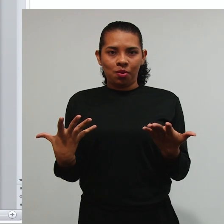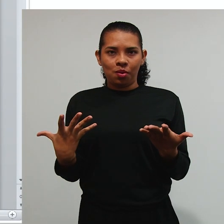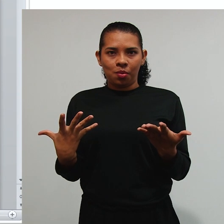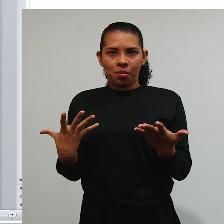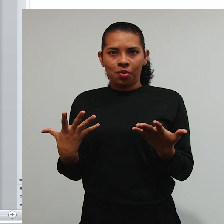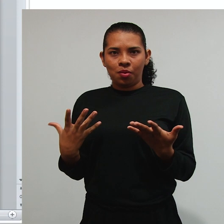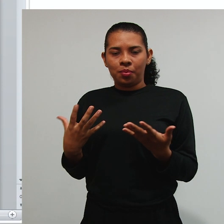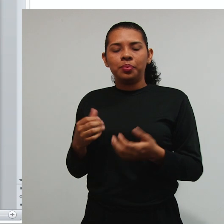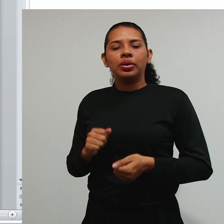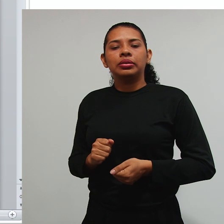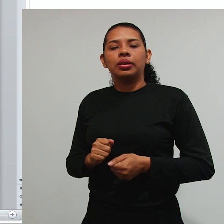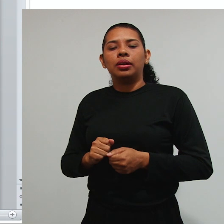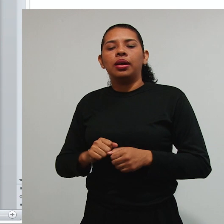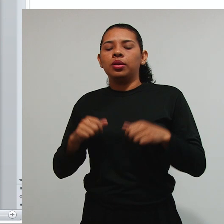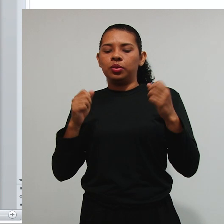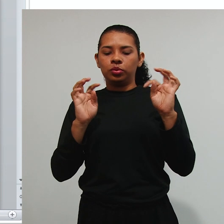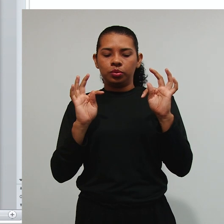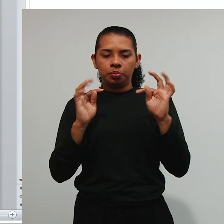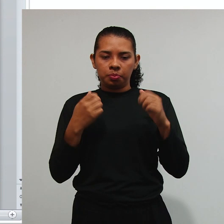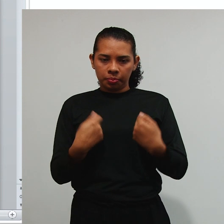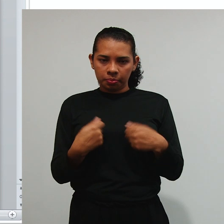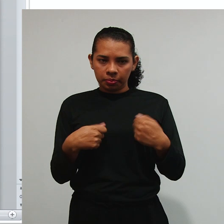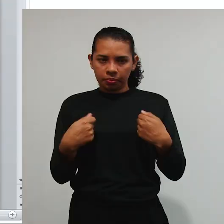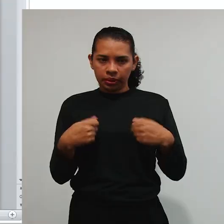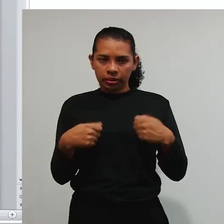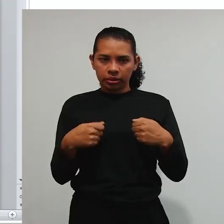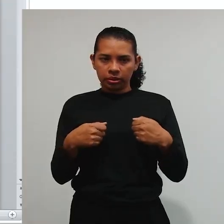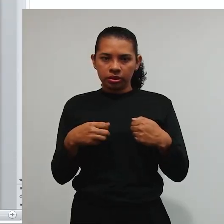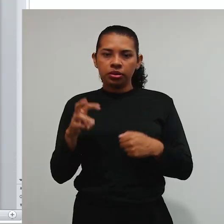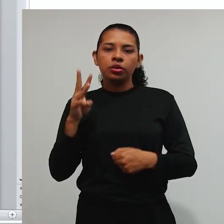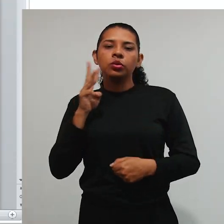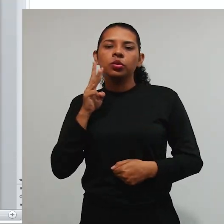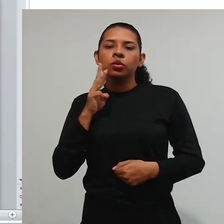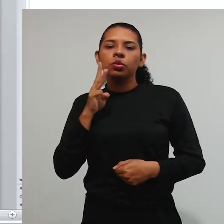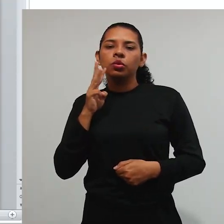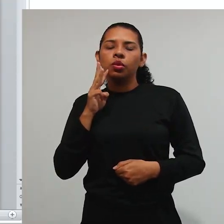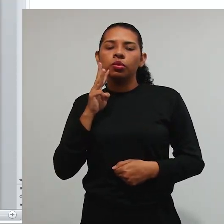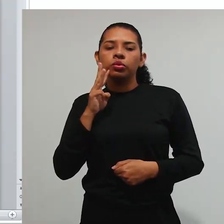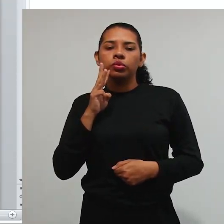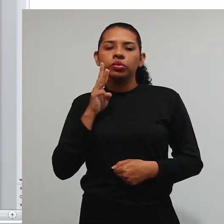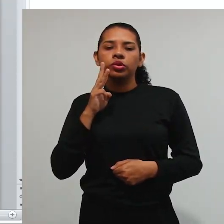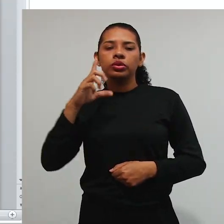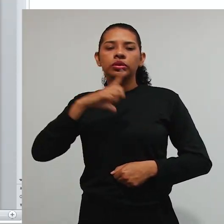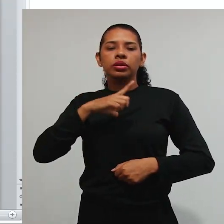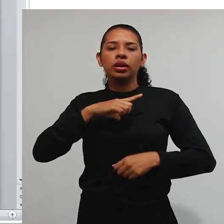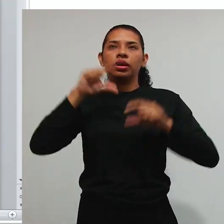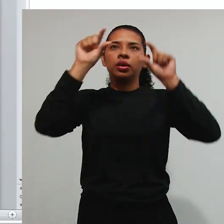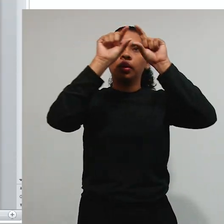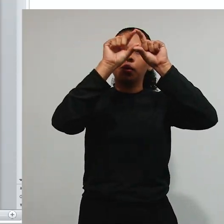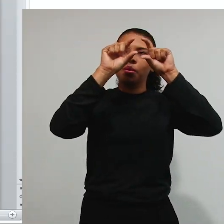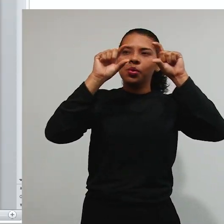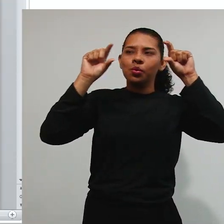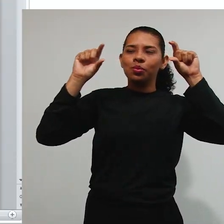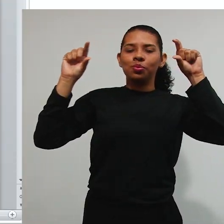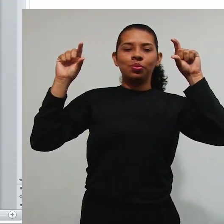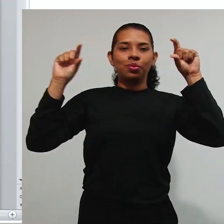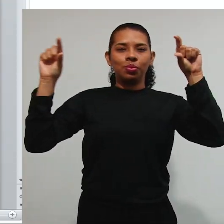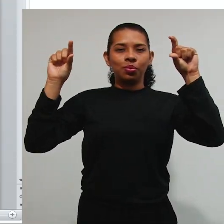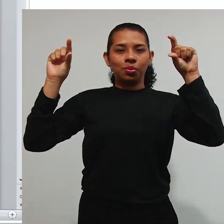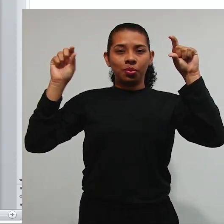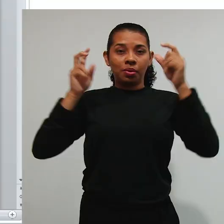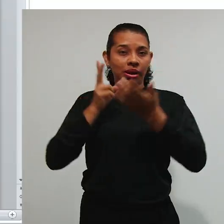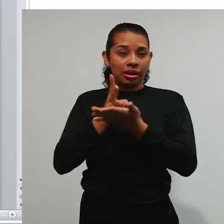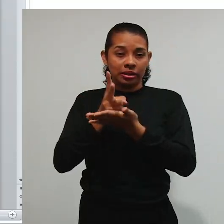ó, mesma situação, só que o meu menu superior, ele tem mais opções, né? Então, eu vou aqui na